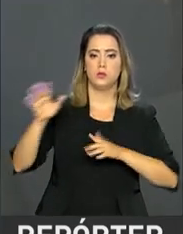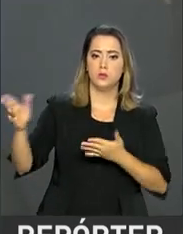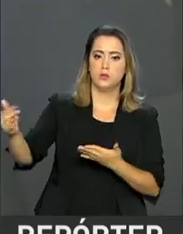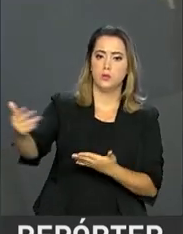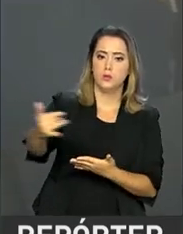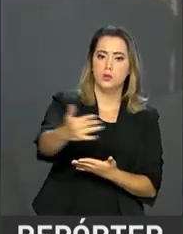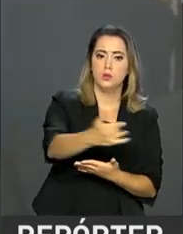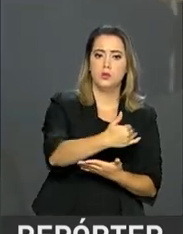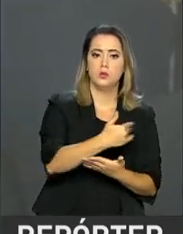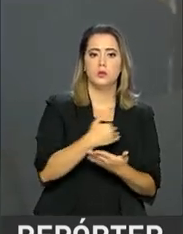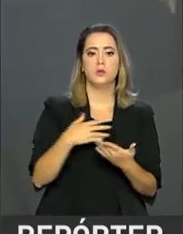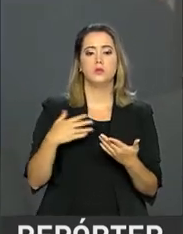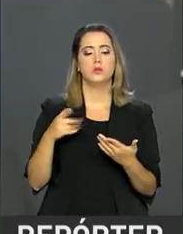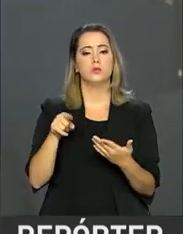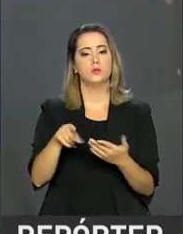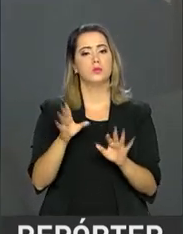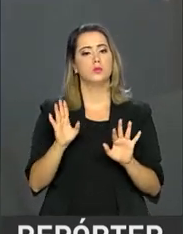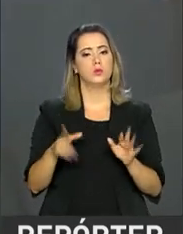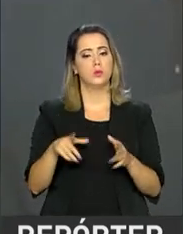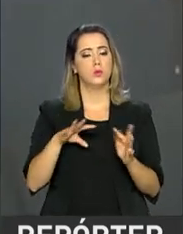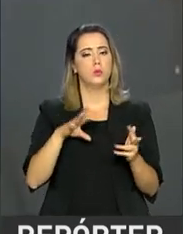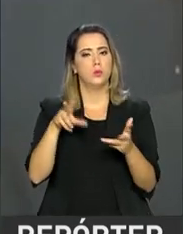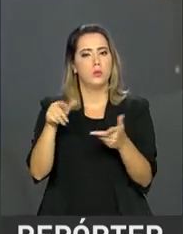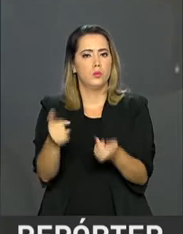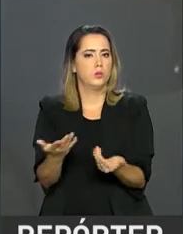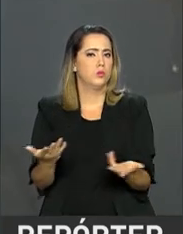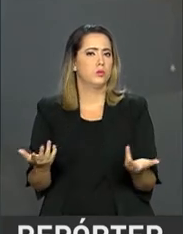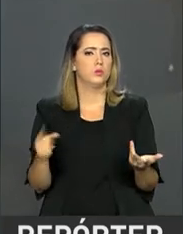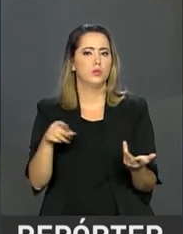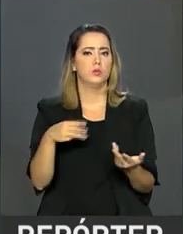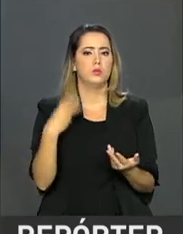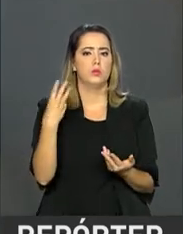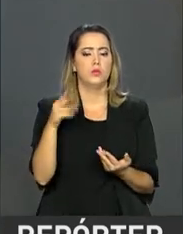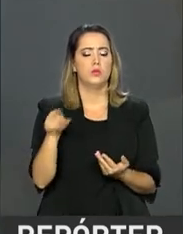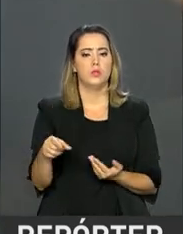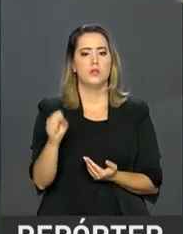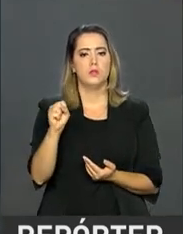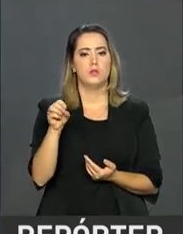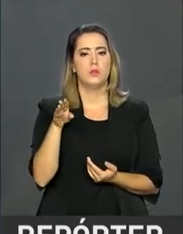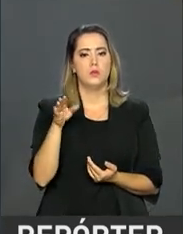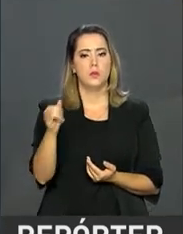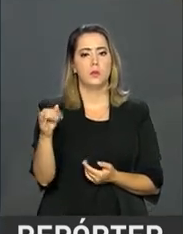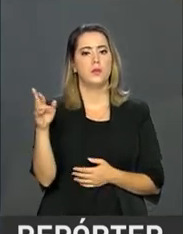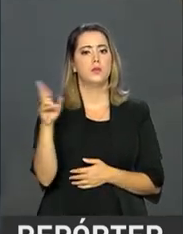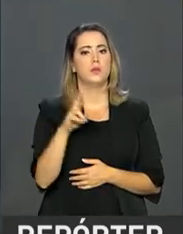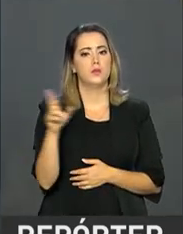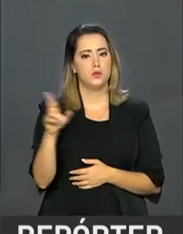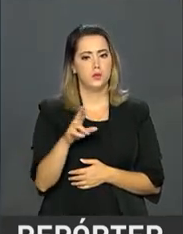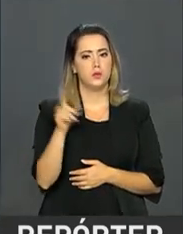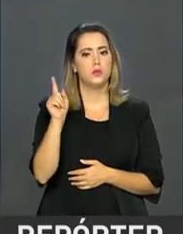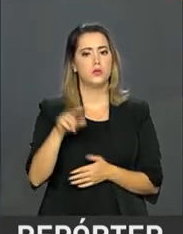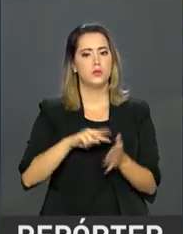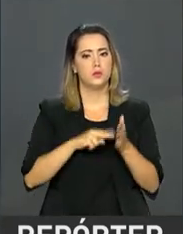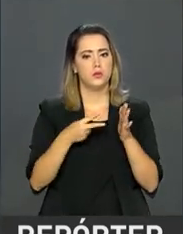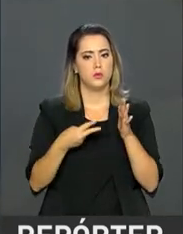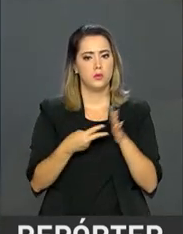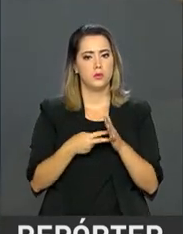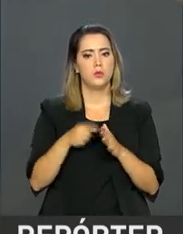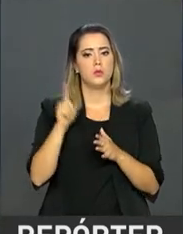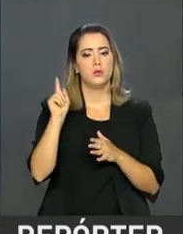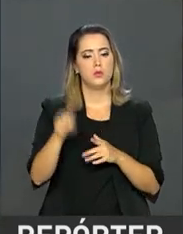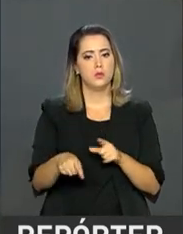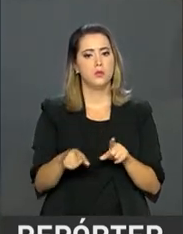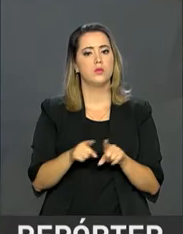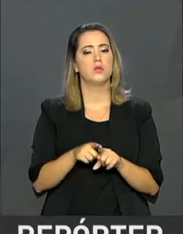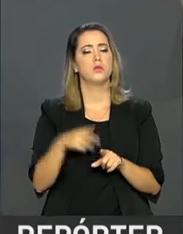todos os tempos e pergunta mundiais arrecadação 3 mil 8 milhões de reais ela traduzida para o dólar é um volume